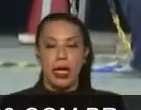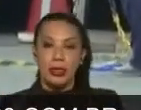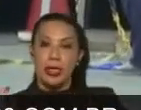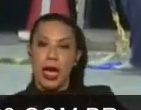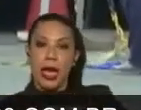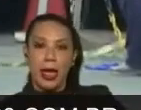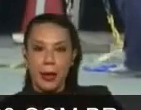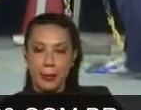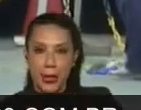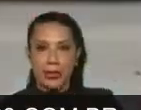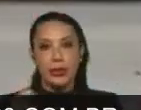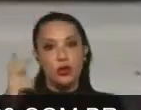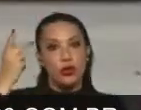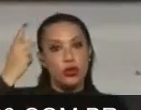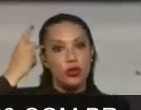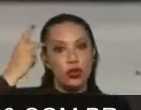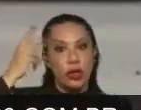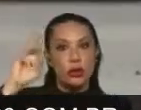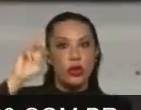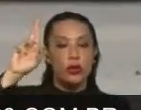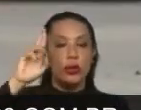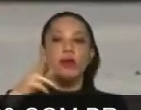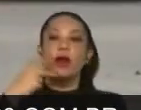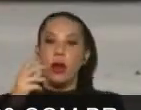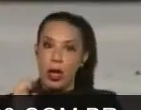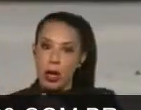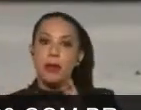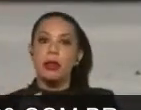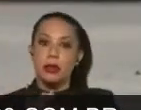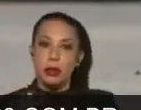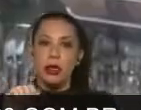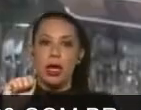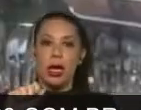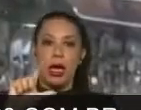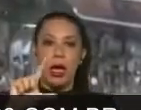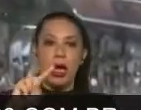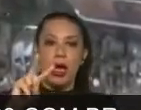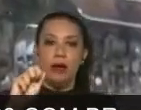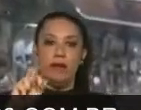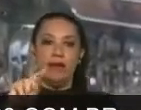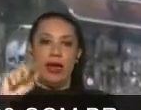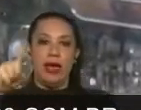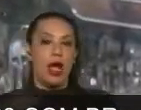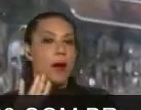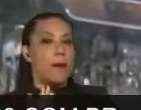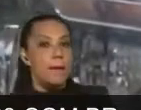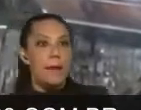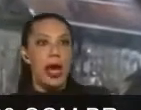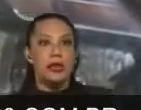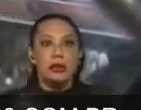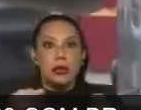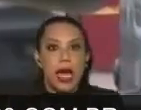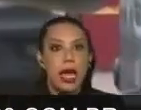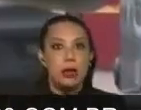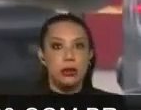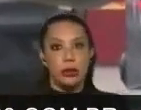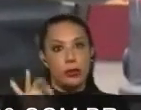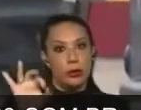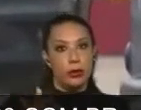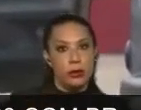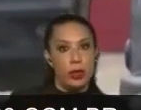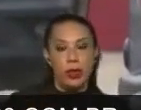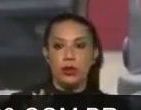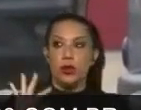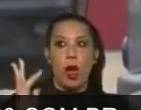Companhia Ambiental do Estado, informou que a empresa tinha alvará para uso do local, mas não estava totalmente regularizada do ponto de